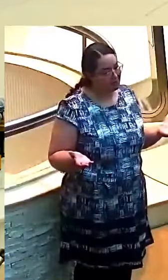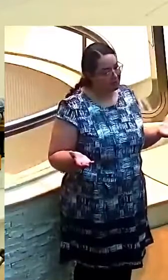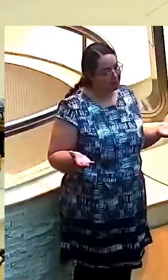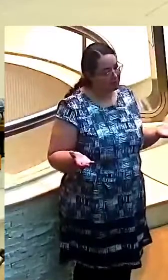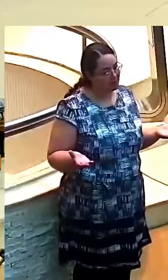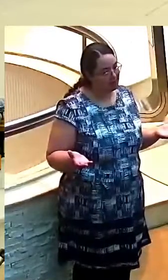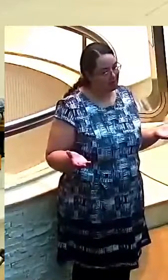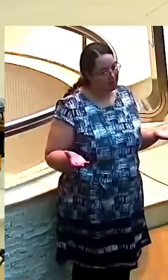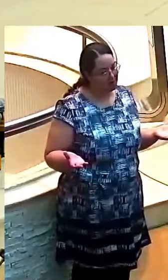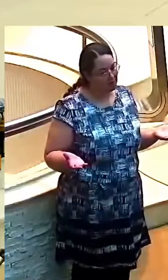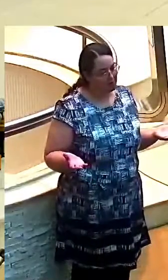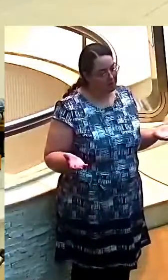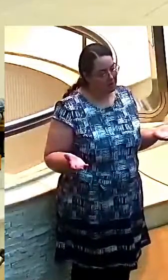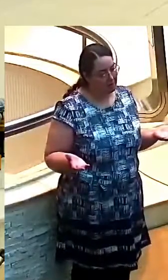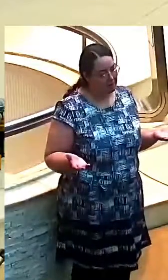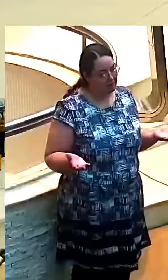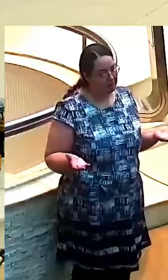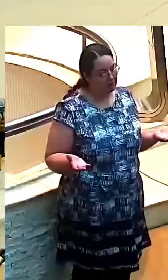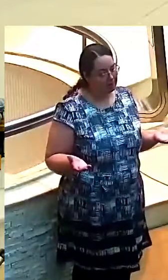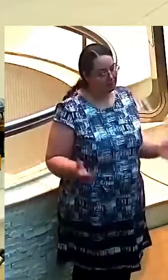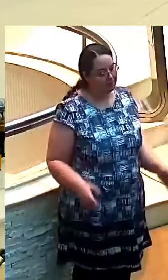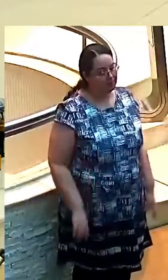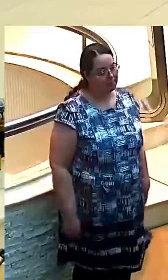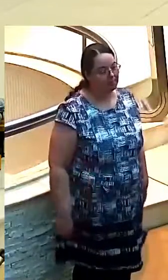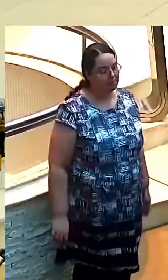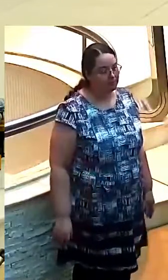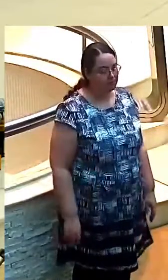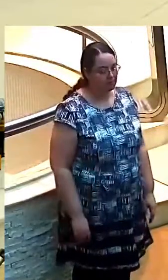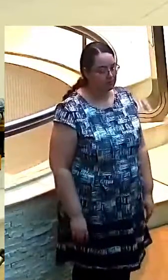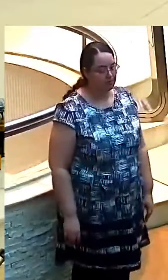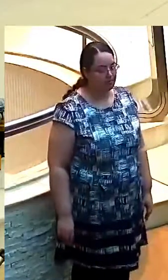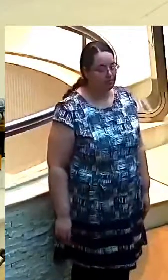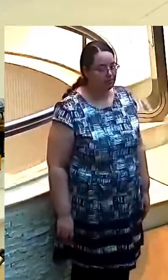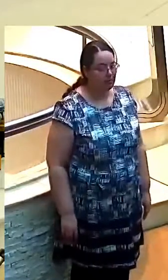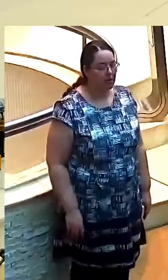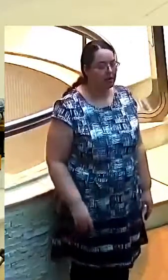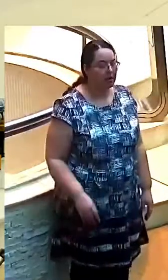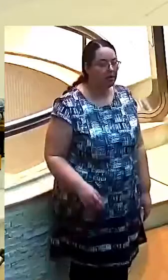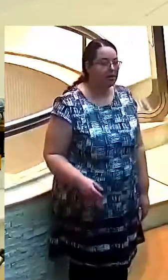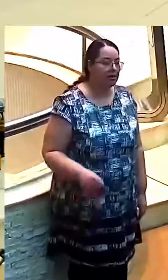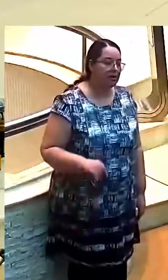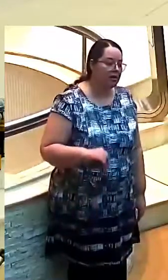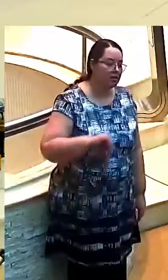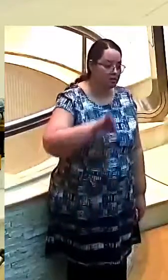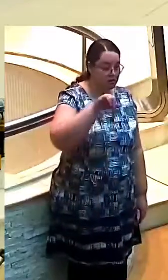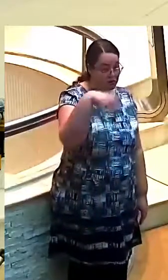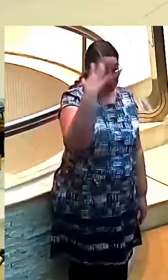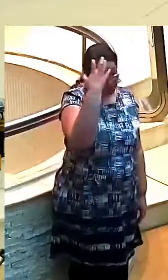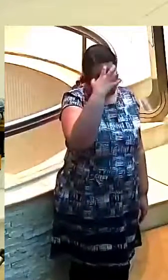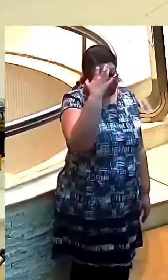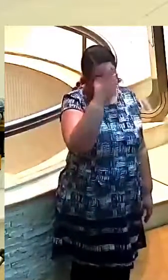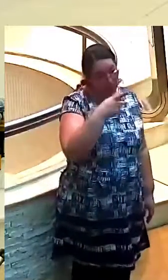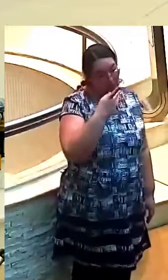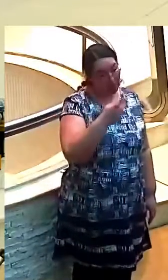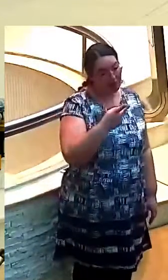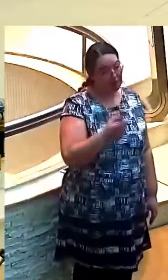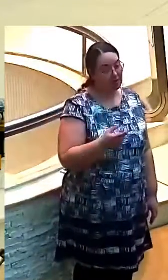e o verbo, São João capítulo 1, se fez carne, e habitou entre nós,